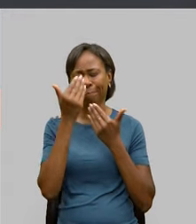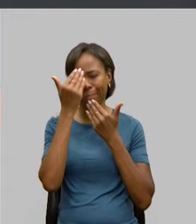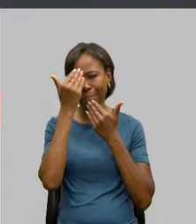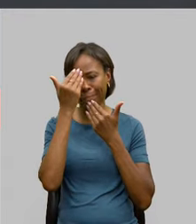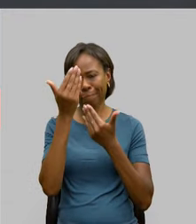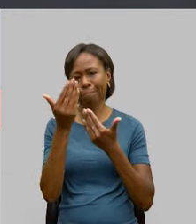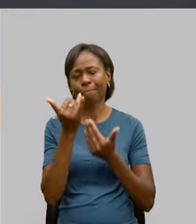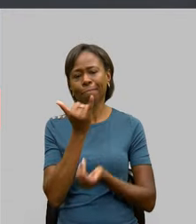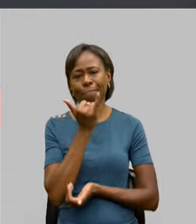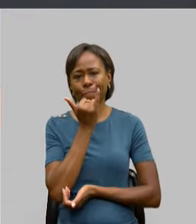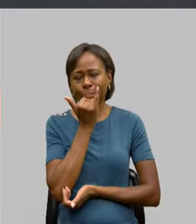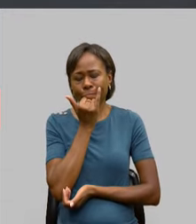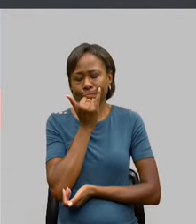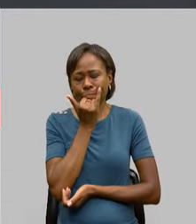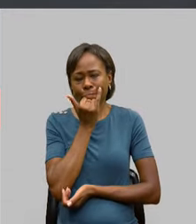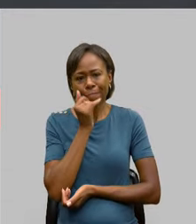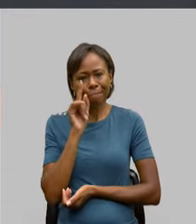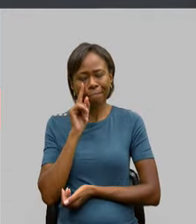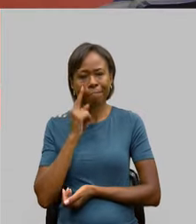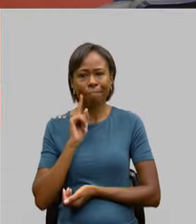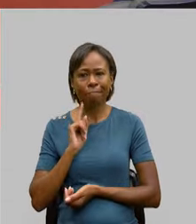me desculpa a emoção